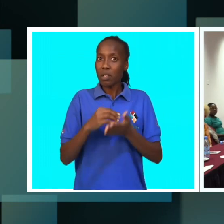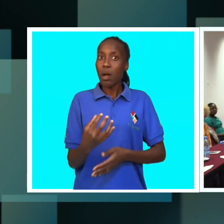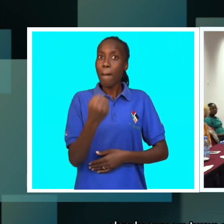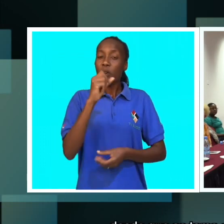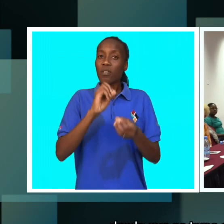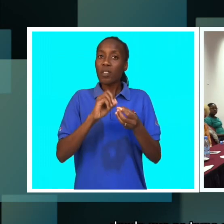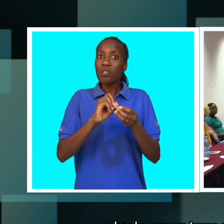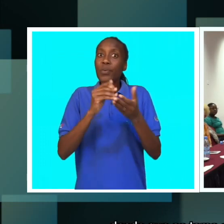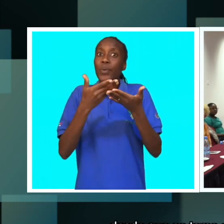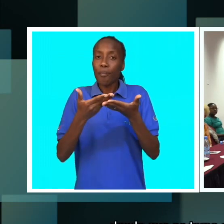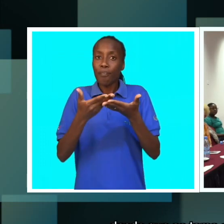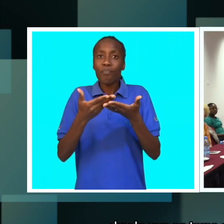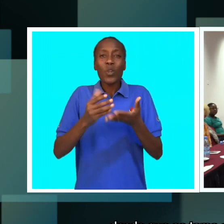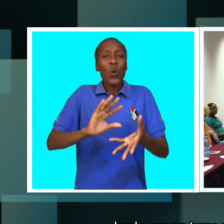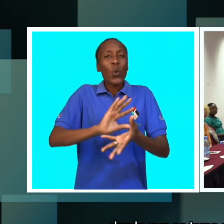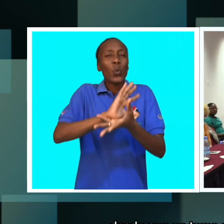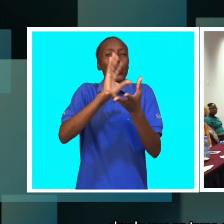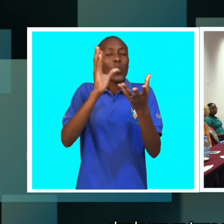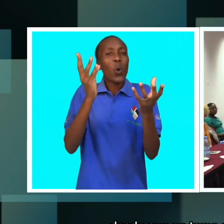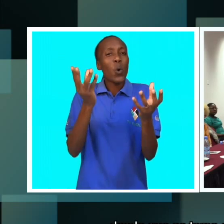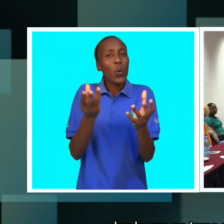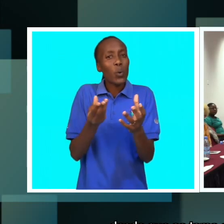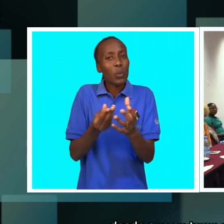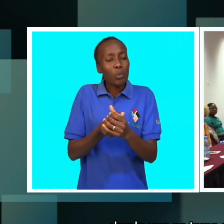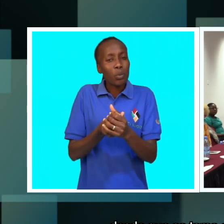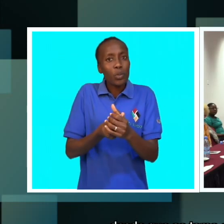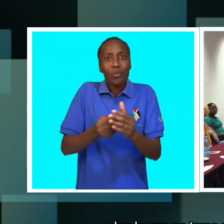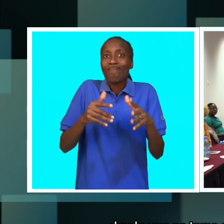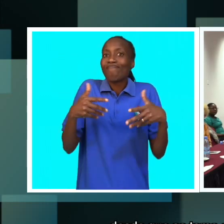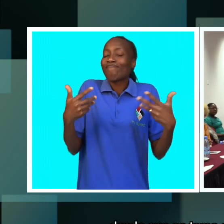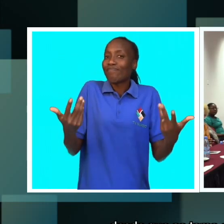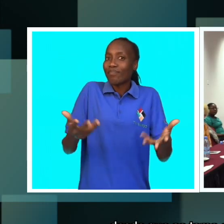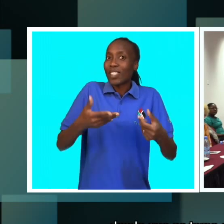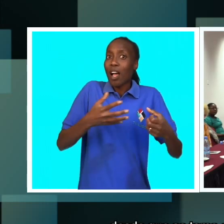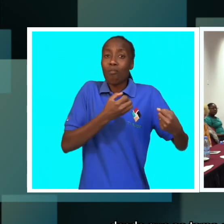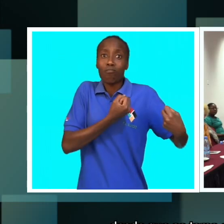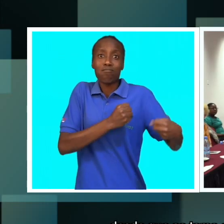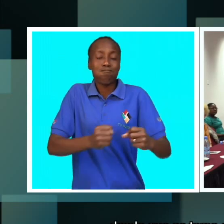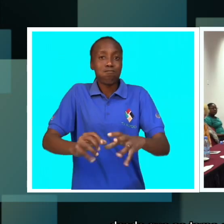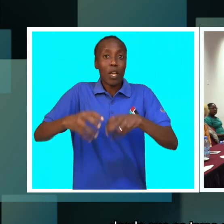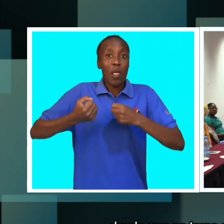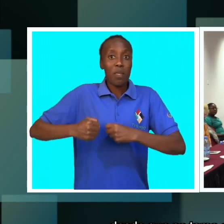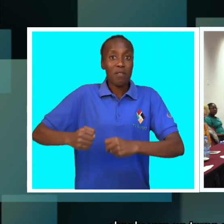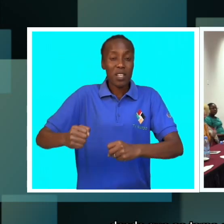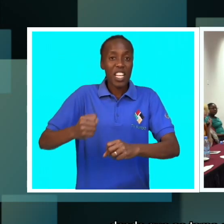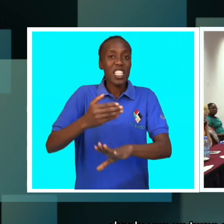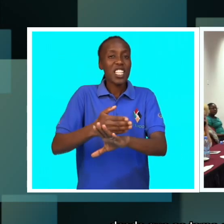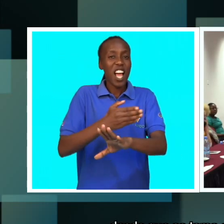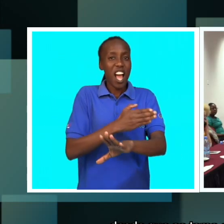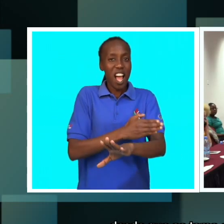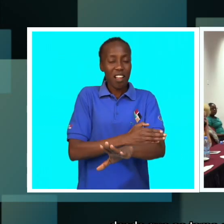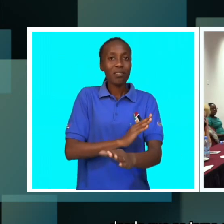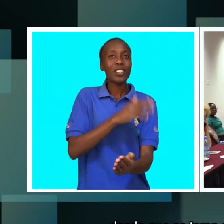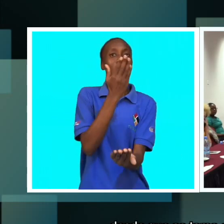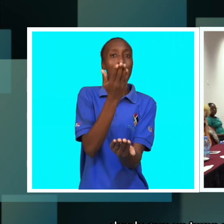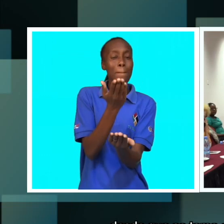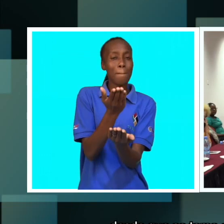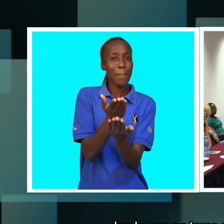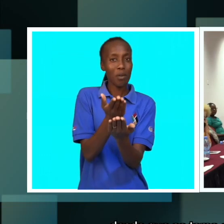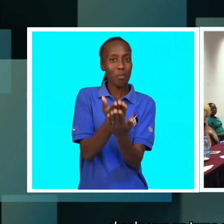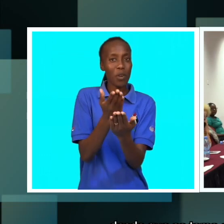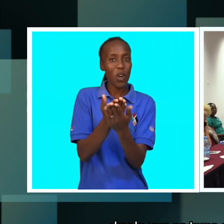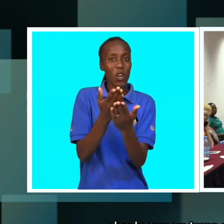desde o momento que se levam em conta todas aquelas atividades que foram propostas